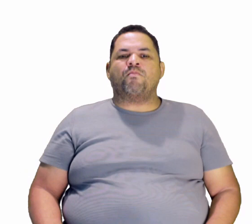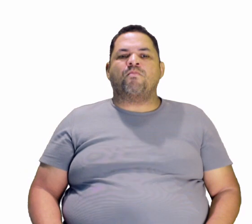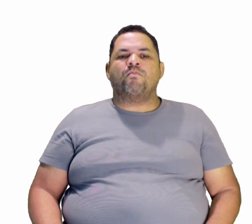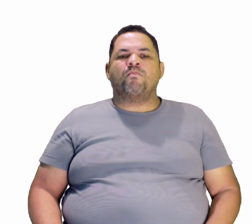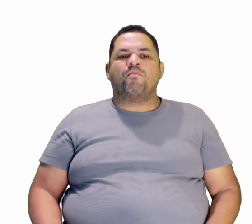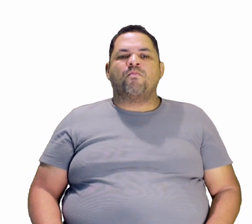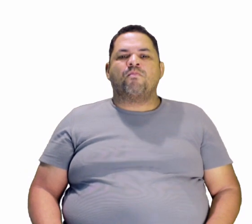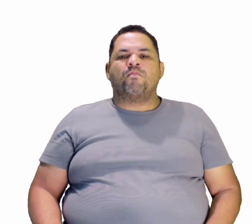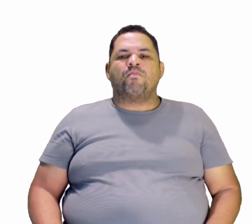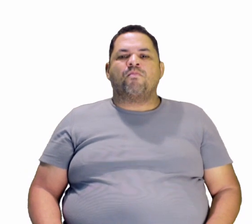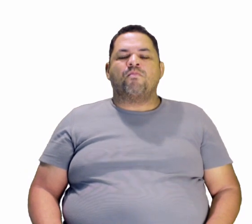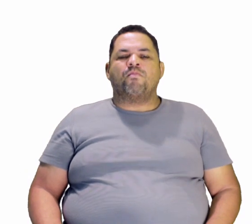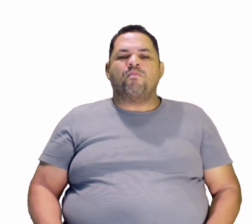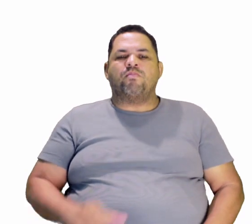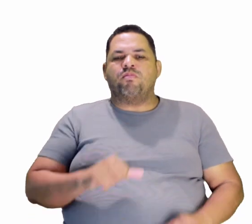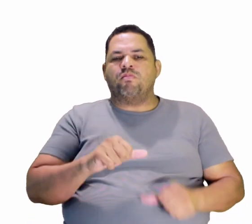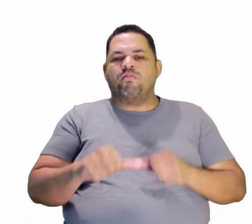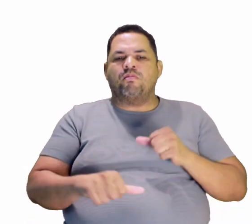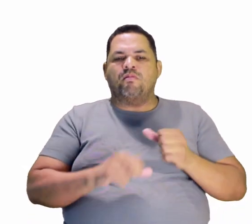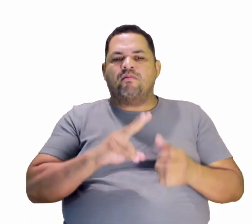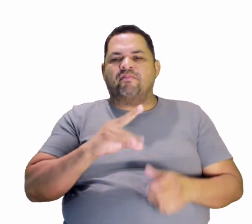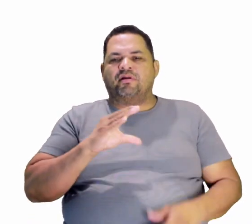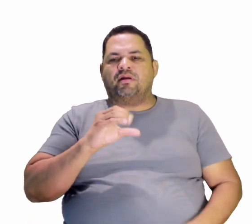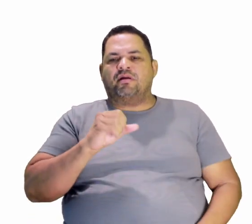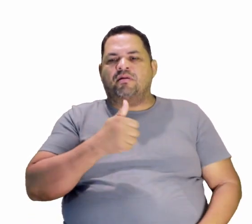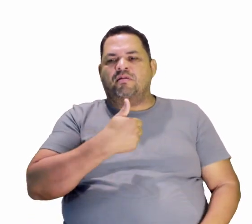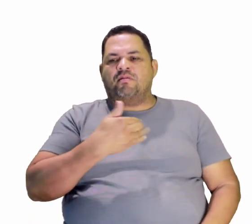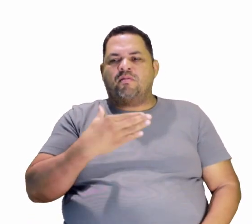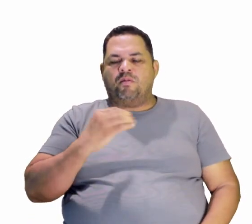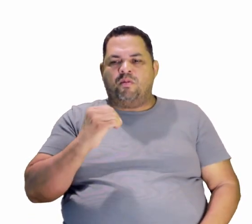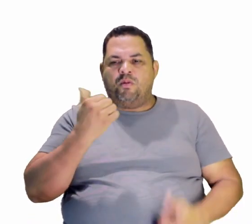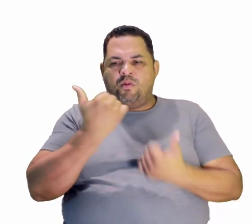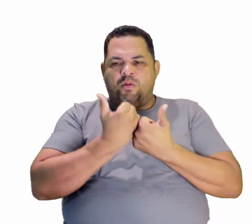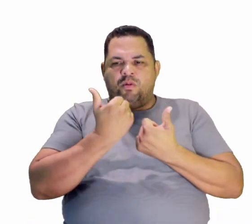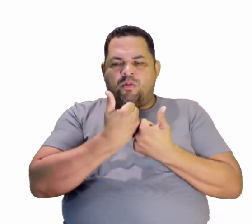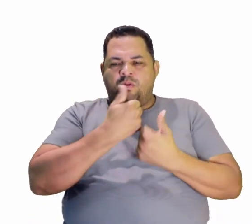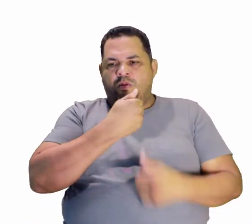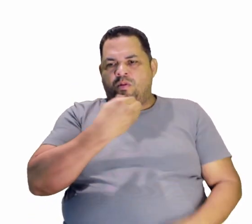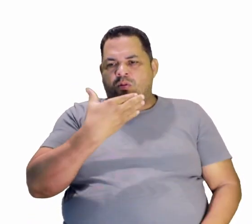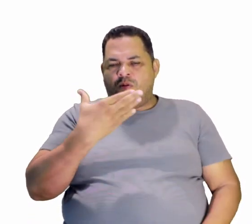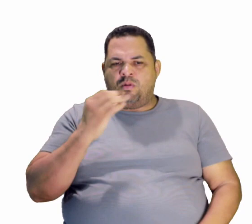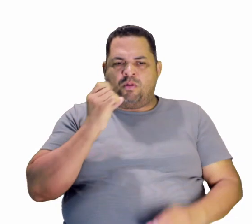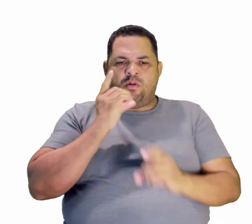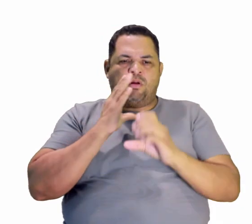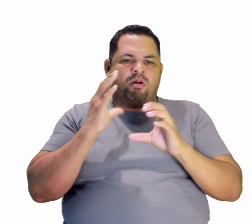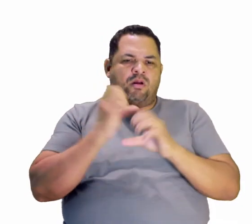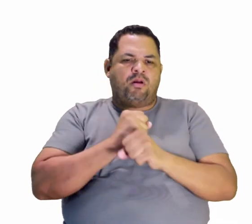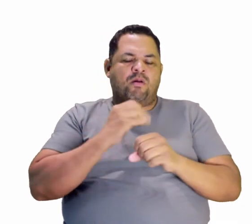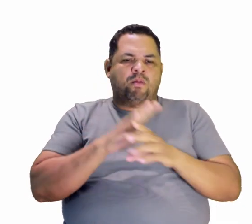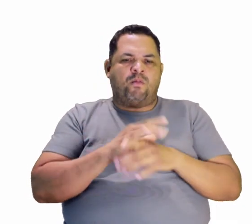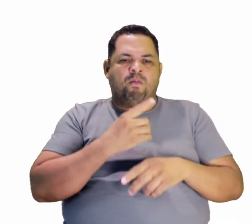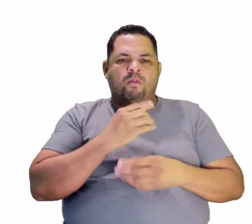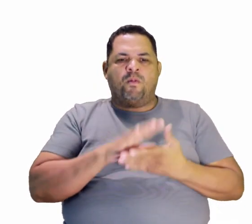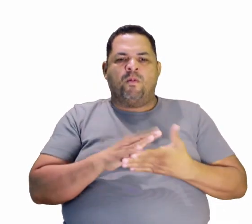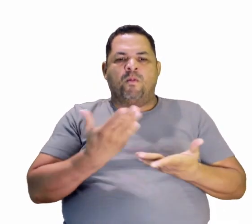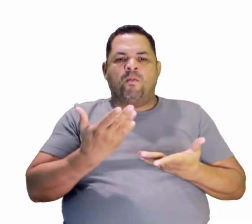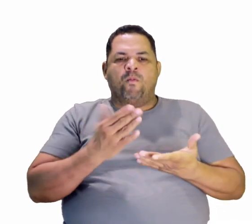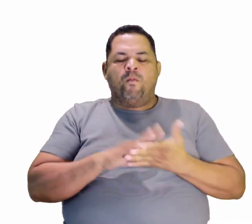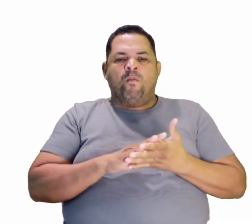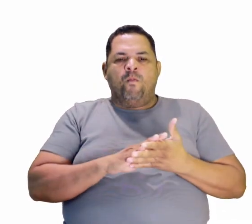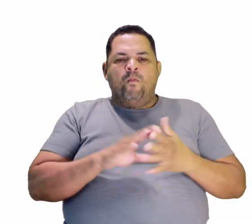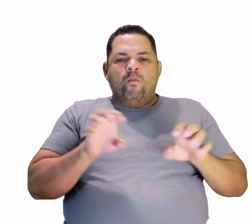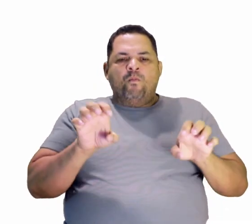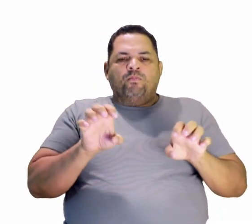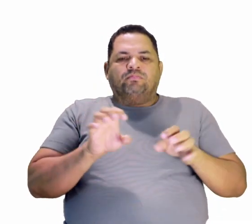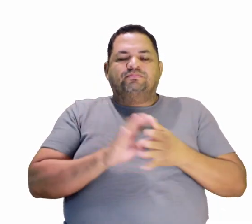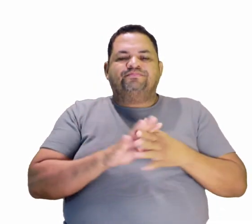Olha aí, no lugar da V0Y eu coloco 100, né, que eu encontrei, e agora eu tenho uma incógnita, uma equação de